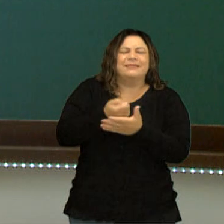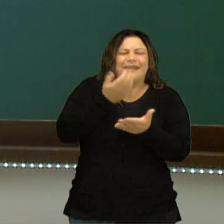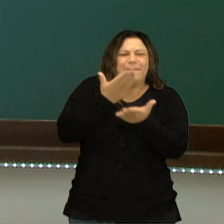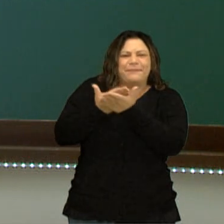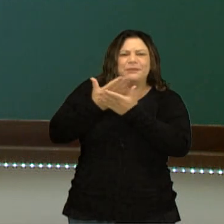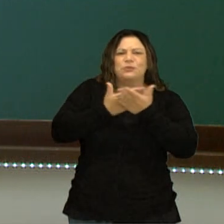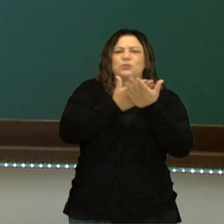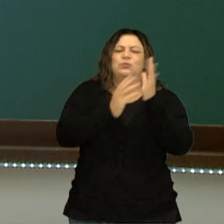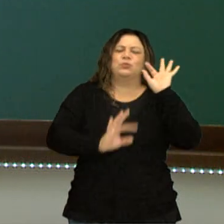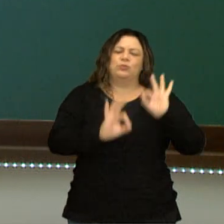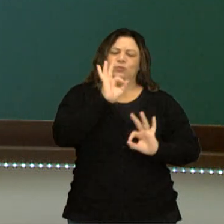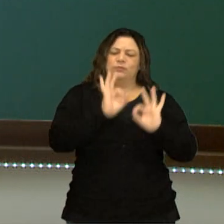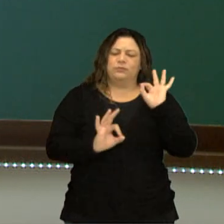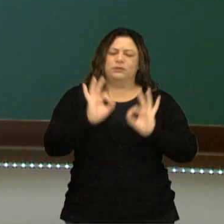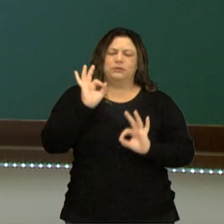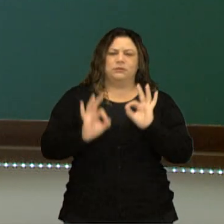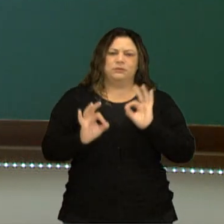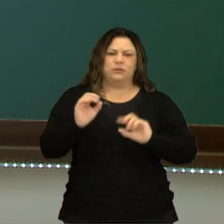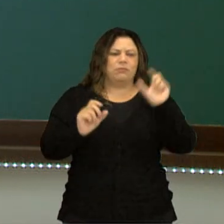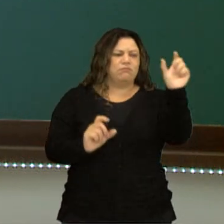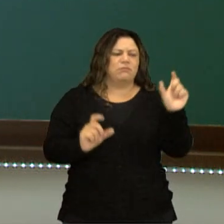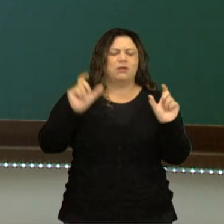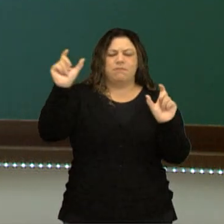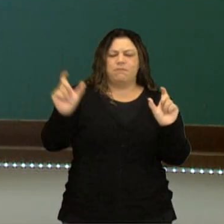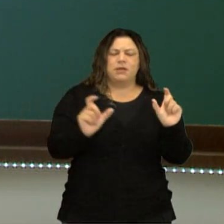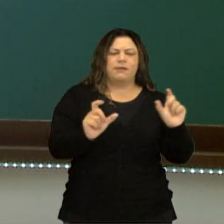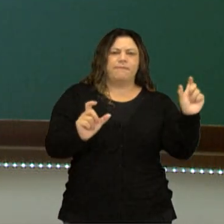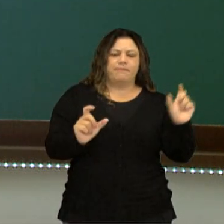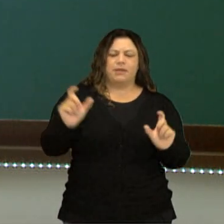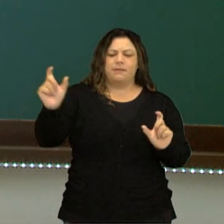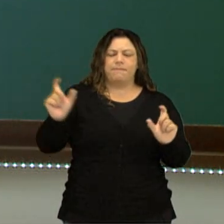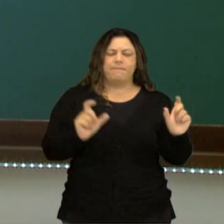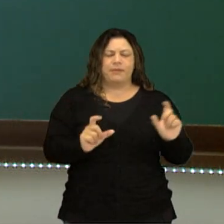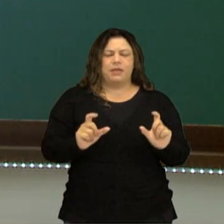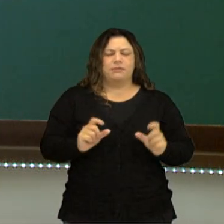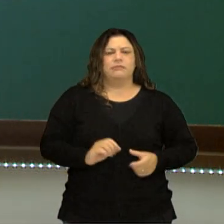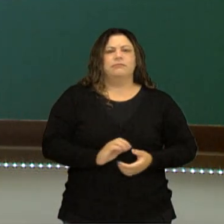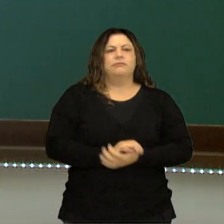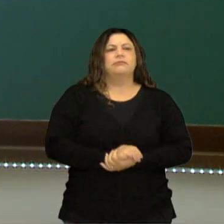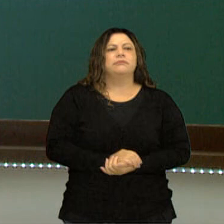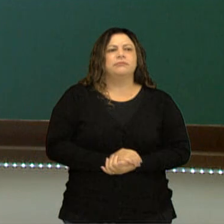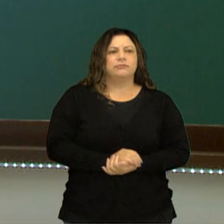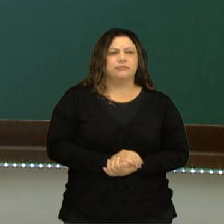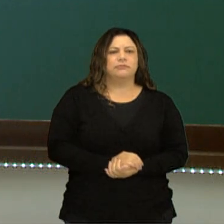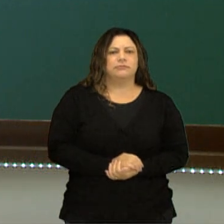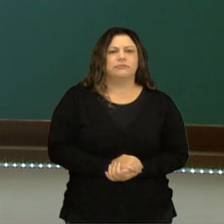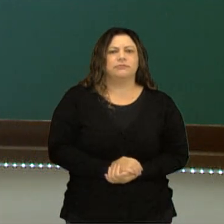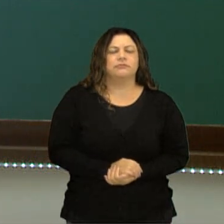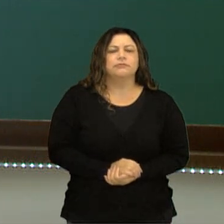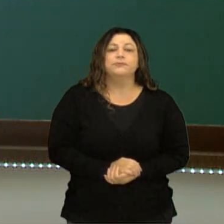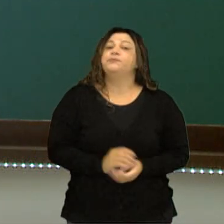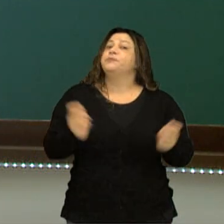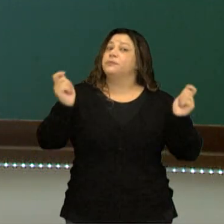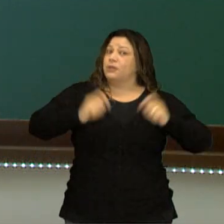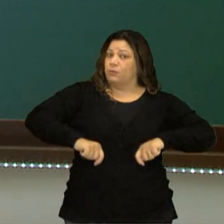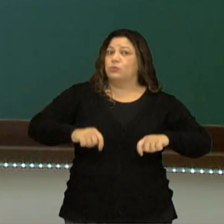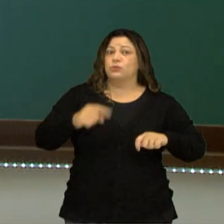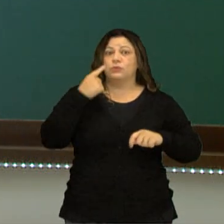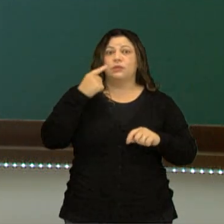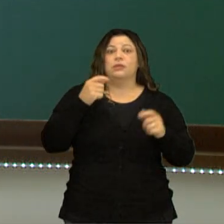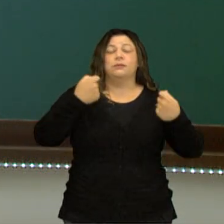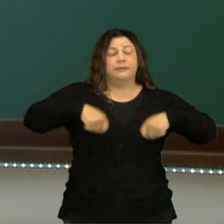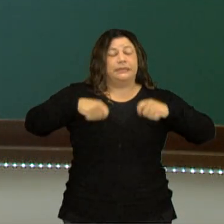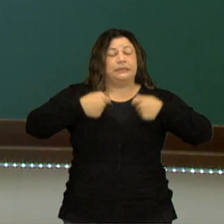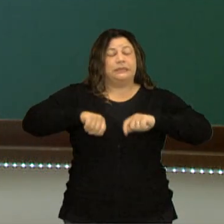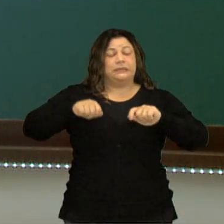muito planejamento de quais palavras ele vai utilizar no seu texto. Por isso, ele precisa de um domínio